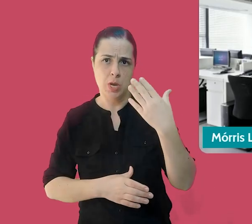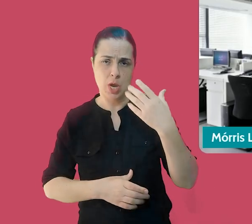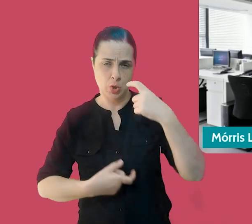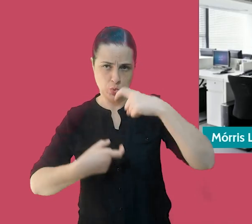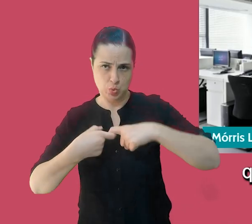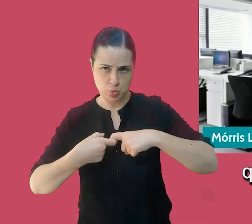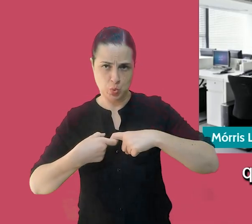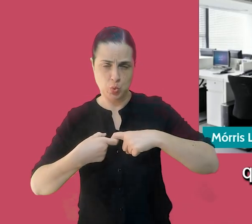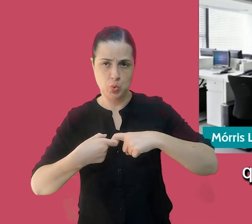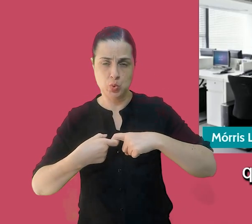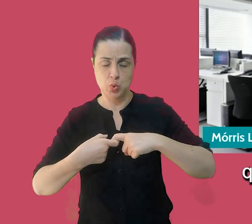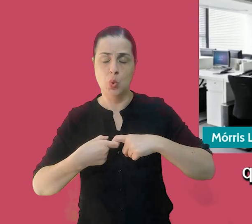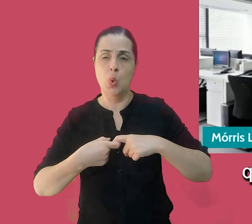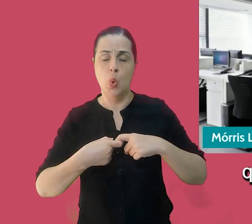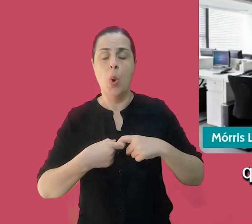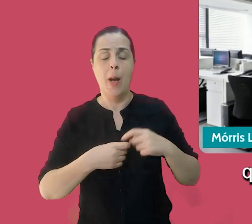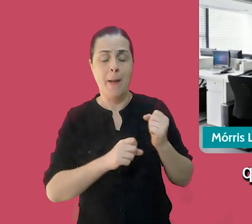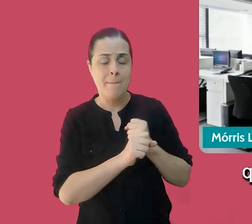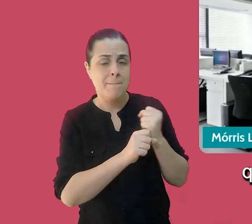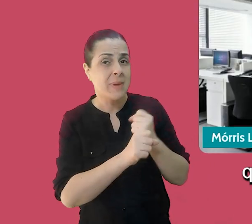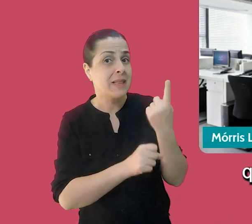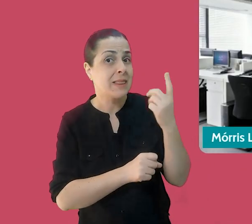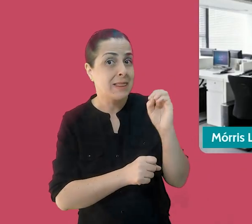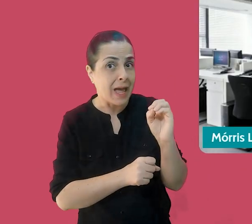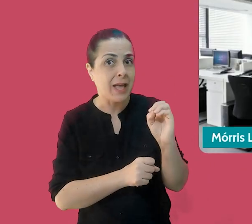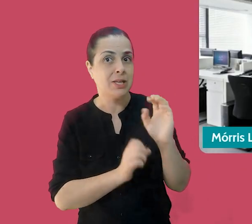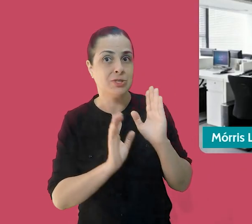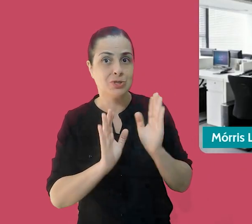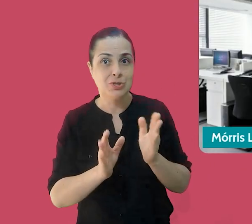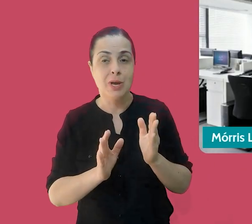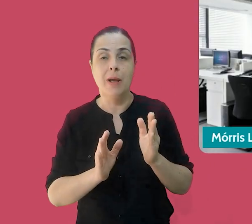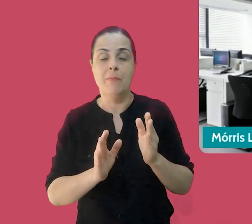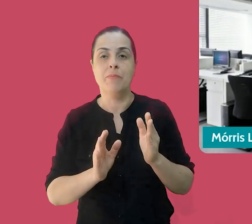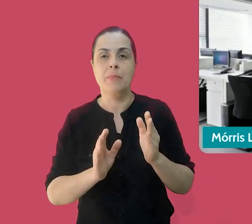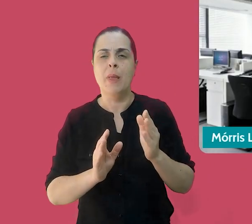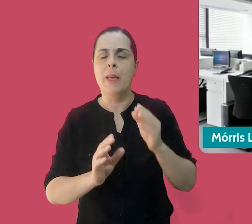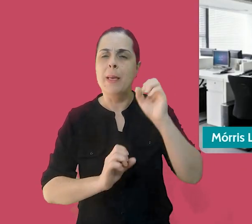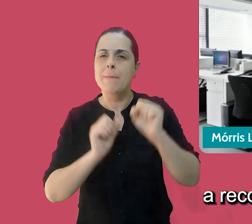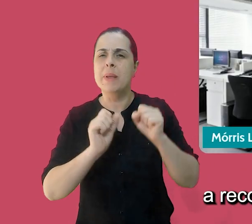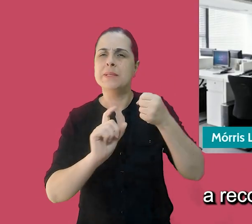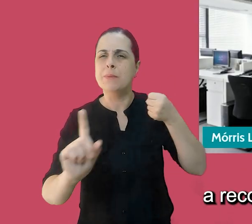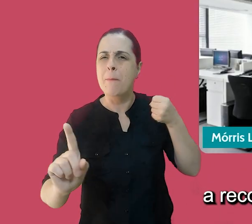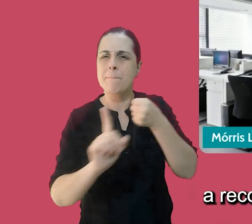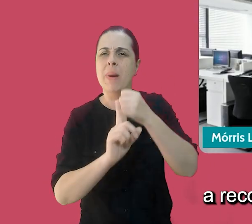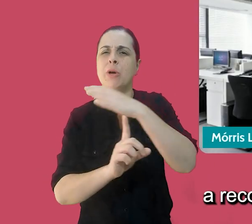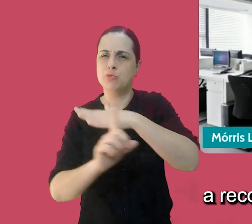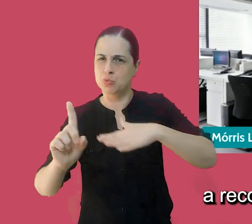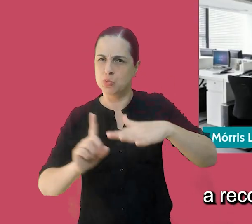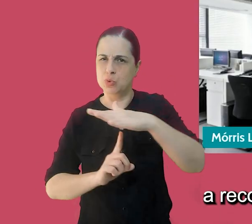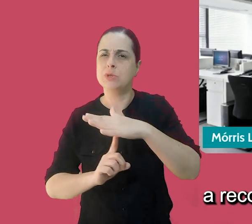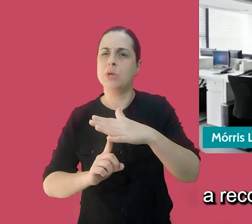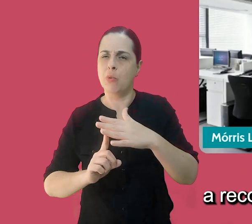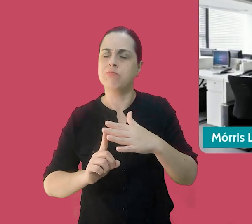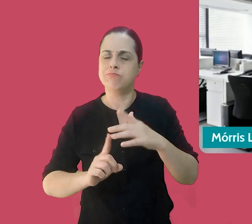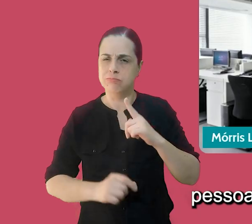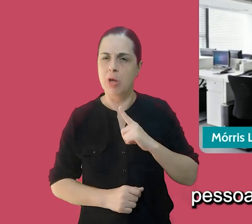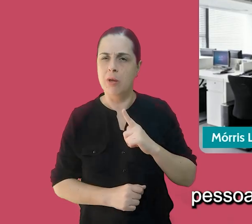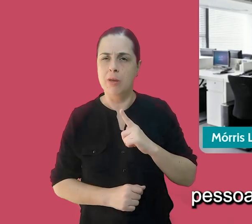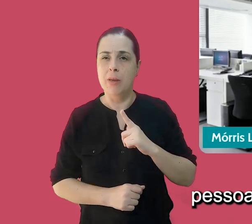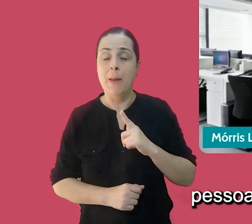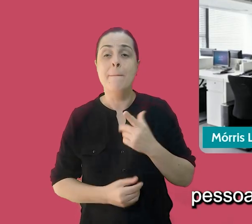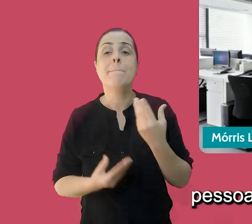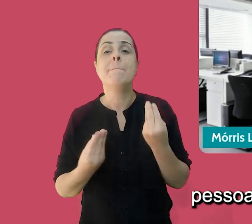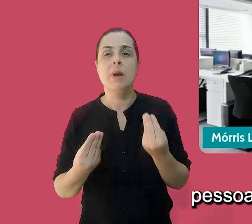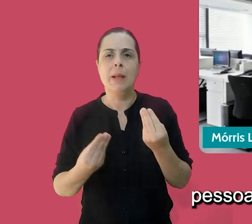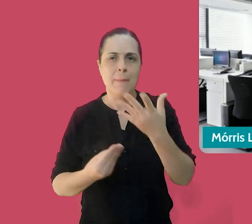agora, que também é um negócio de impacto social, que nasceu para ajudar a recolocar no mercado de trabalho pessoas com